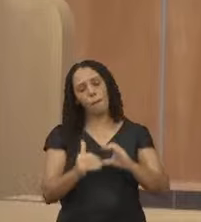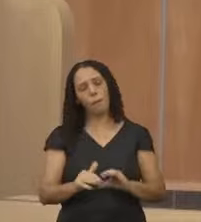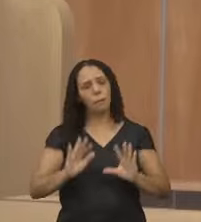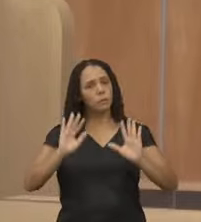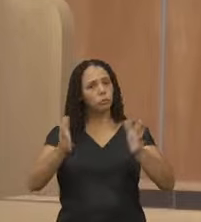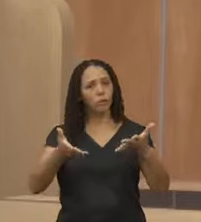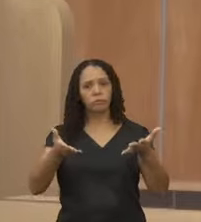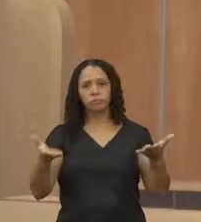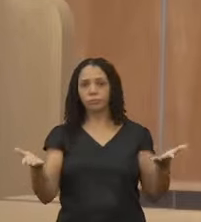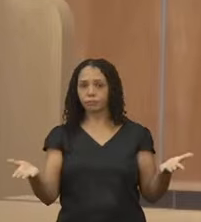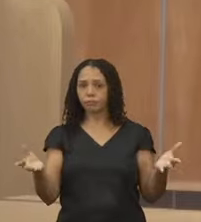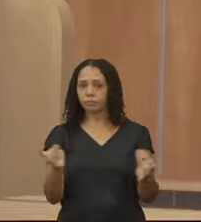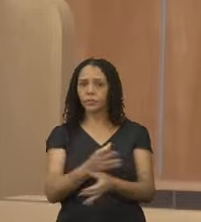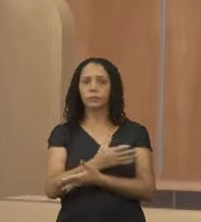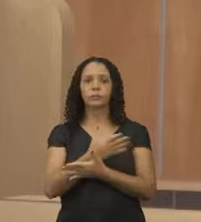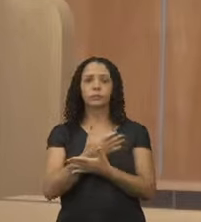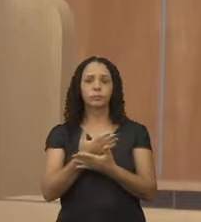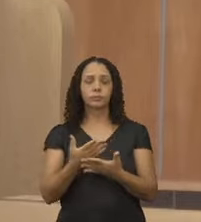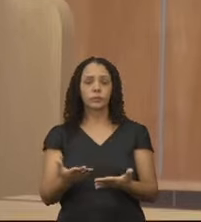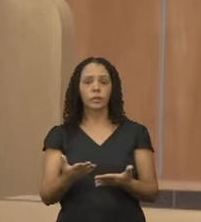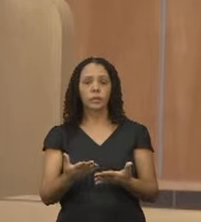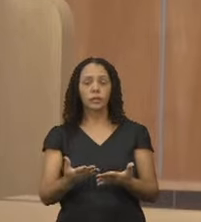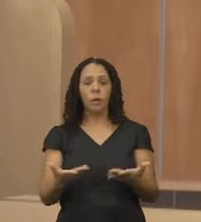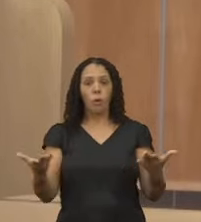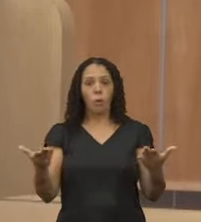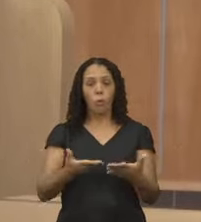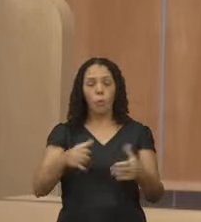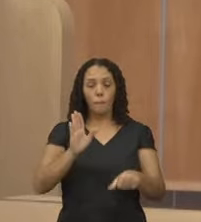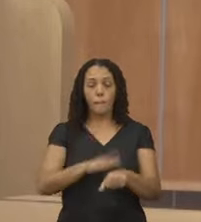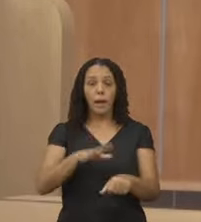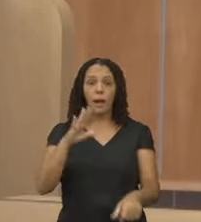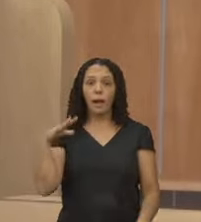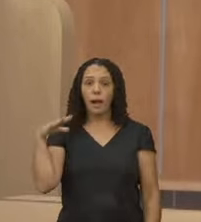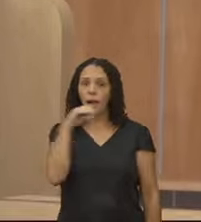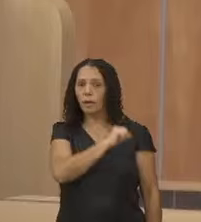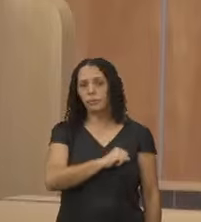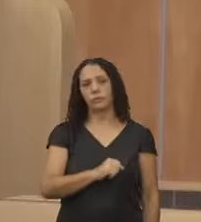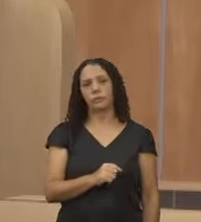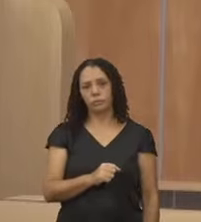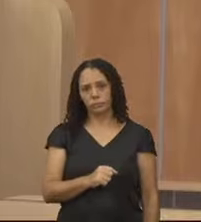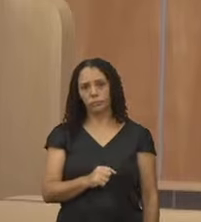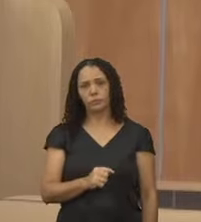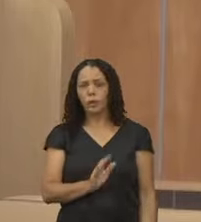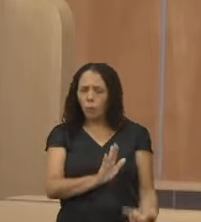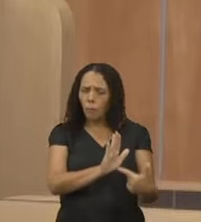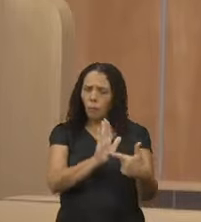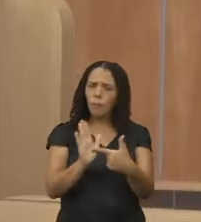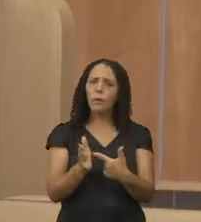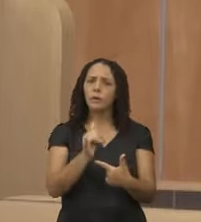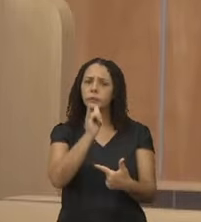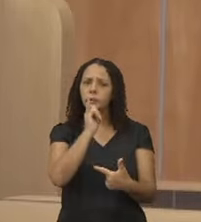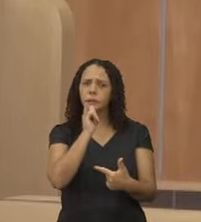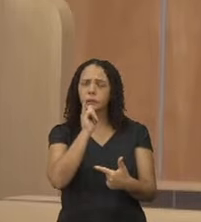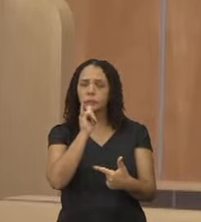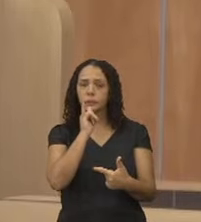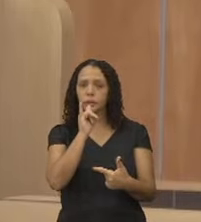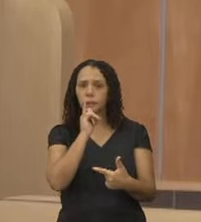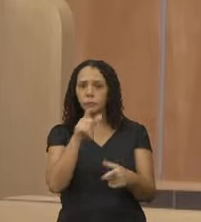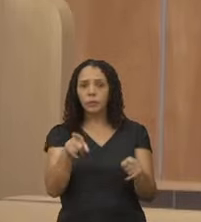segundos. Então a velocidade das coisas mudou. Então, pegando esse exemplo, eu quero transportar para as